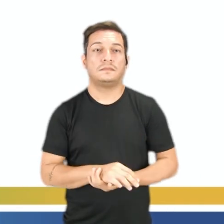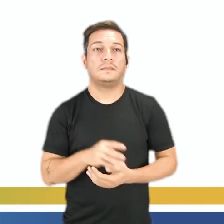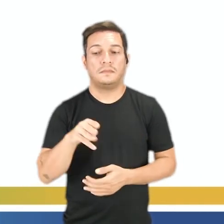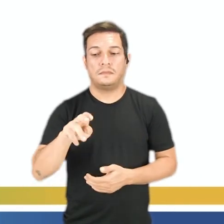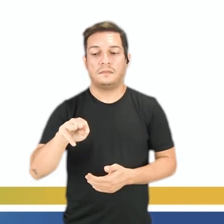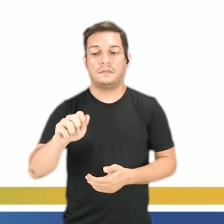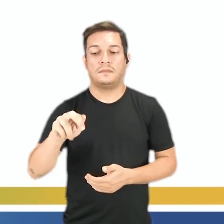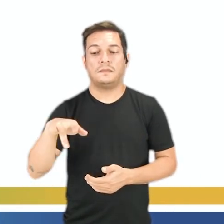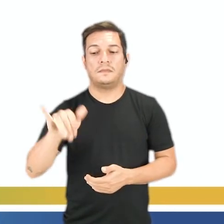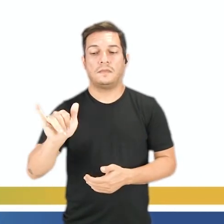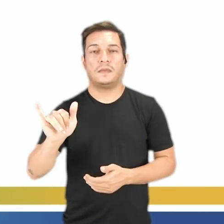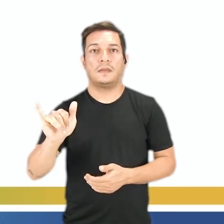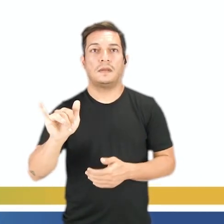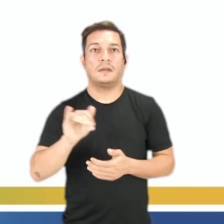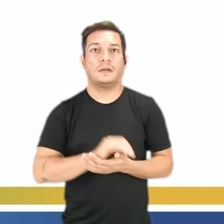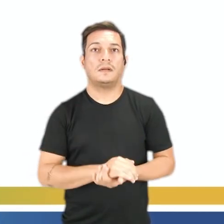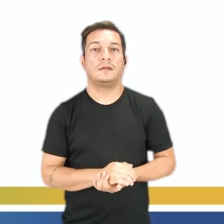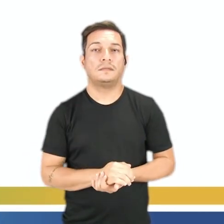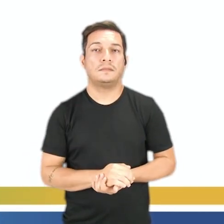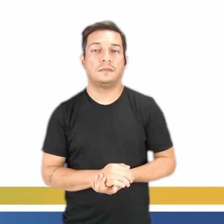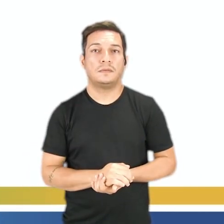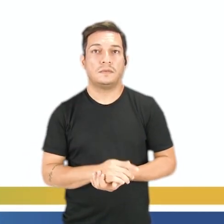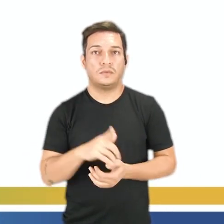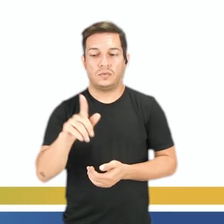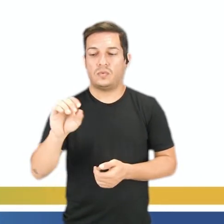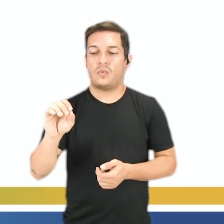parênteses. Mary to visit her